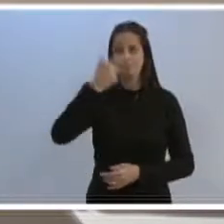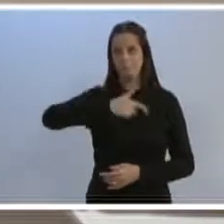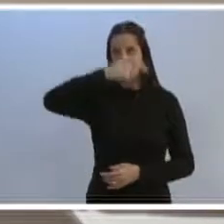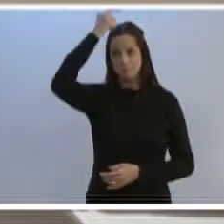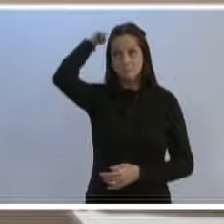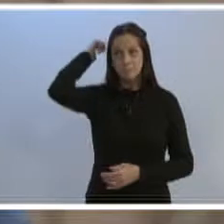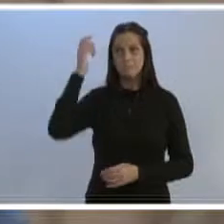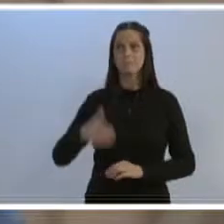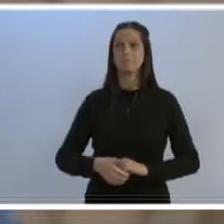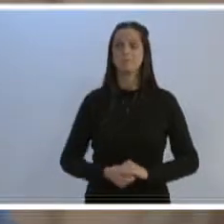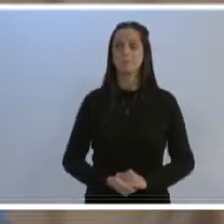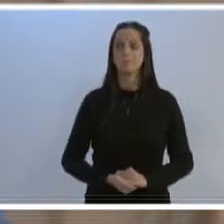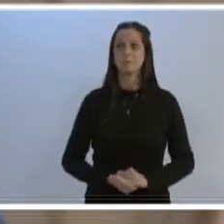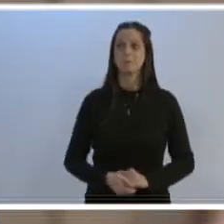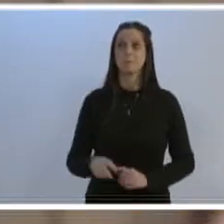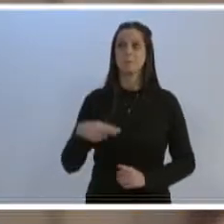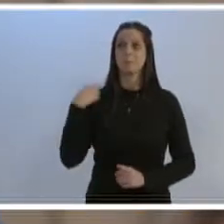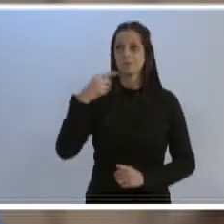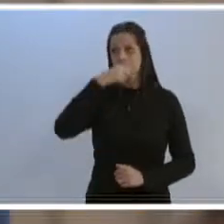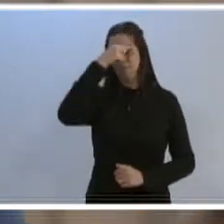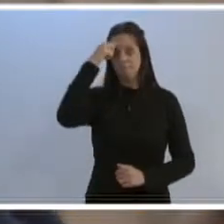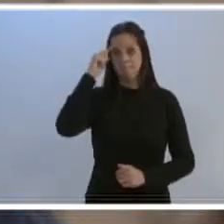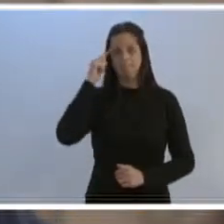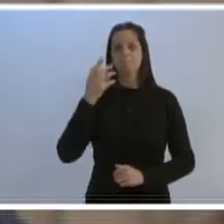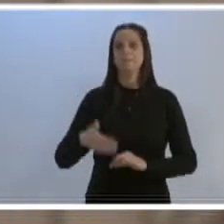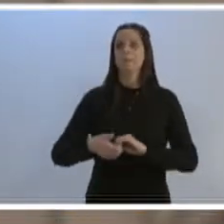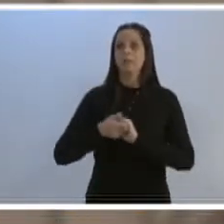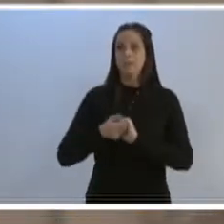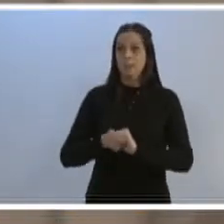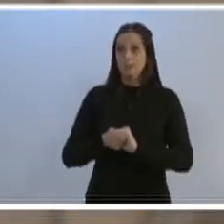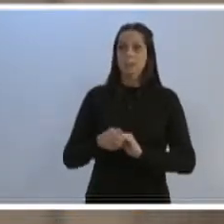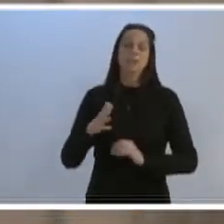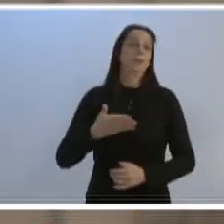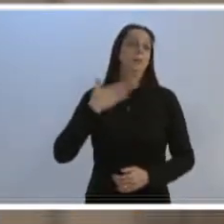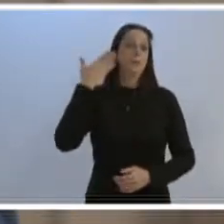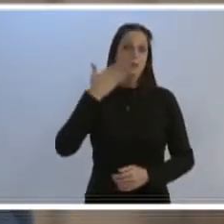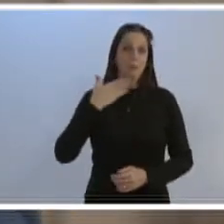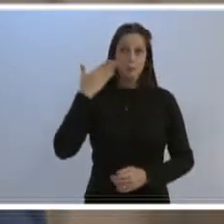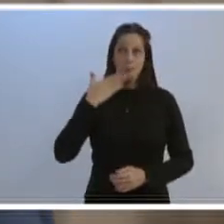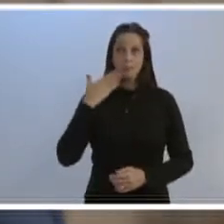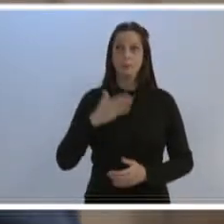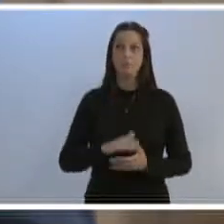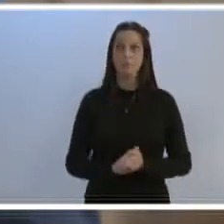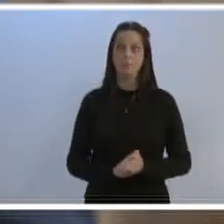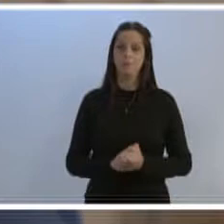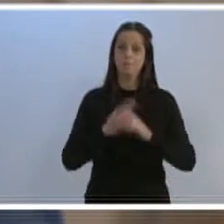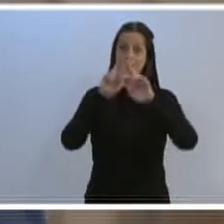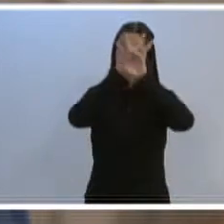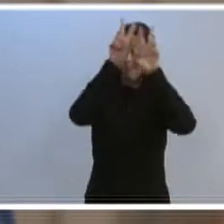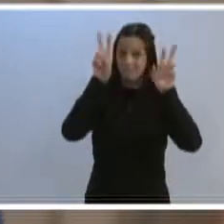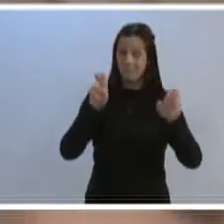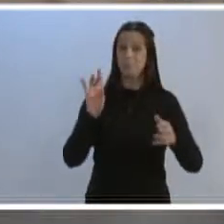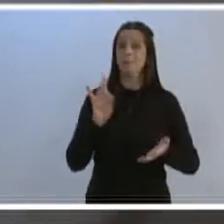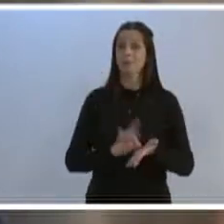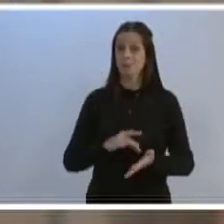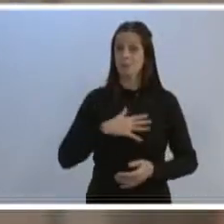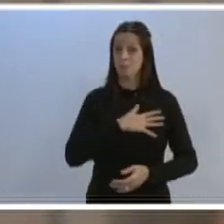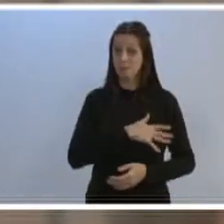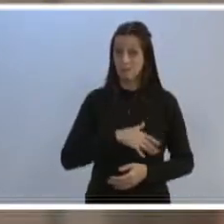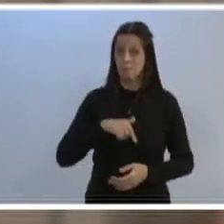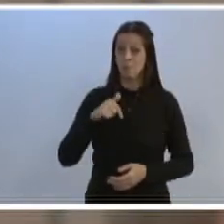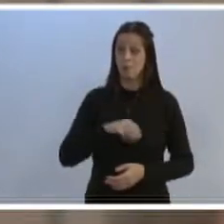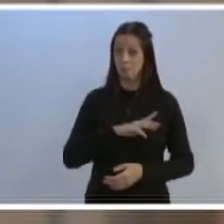pereira junior marcos da rosa quero cumprimentar o pensamento a questão do samu em blumenau é alarmante é